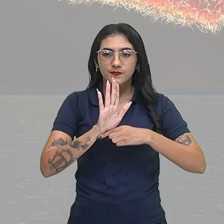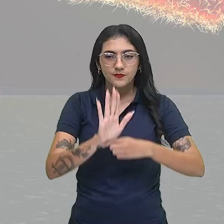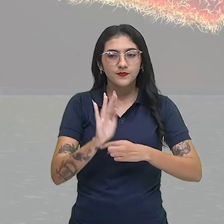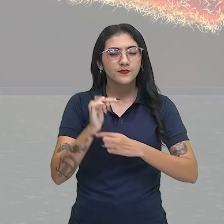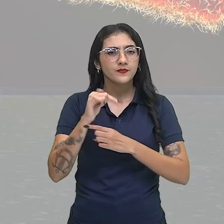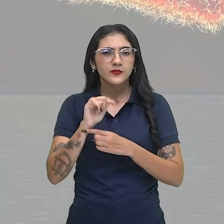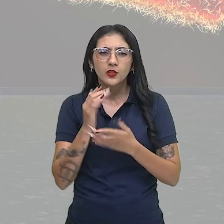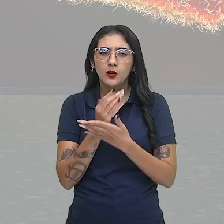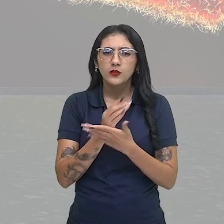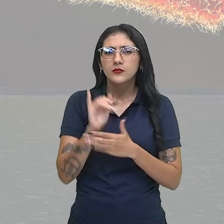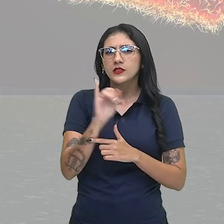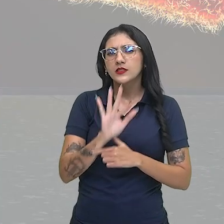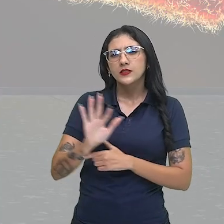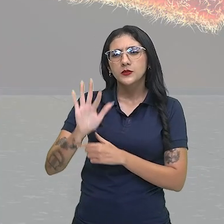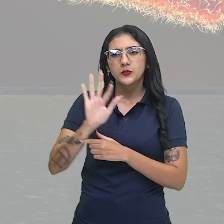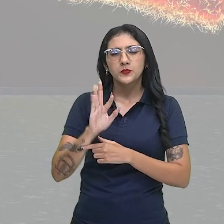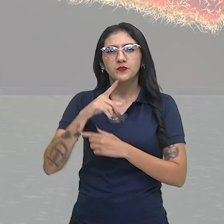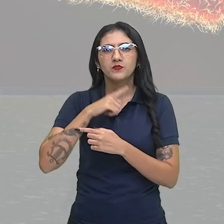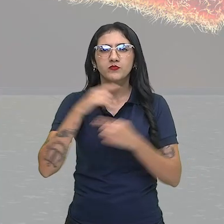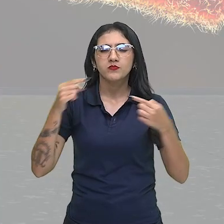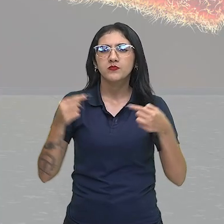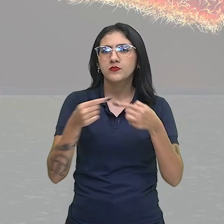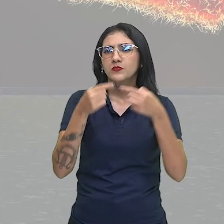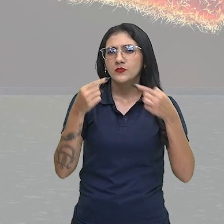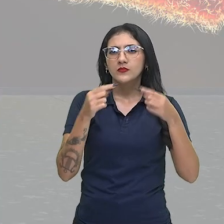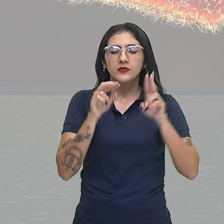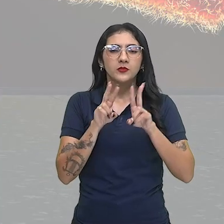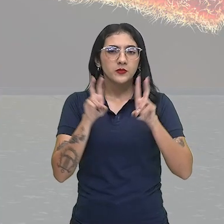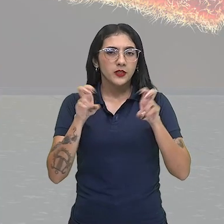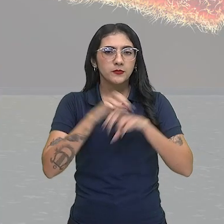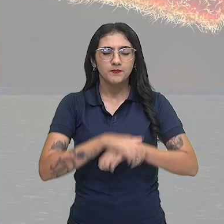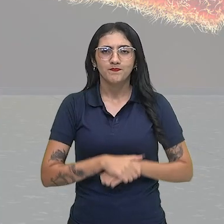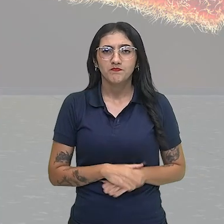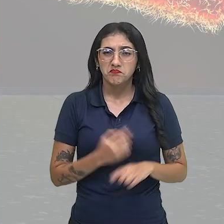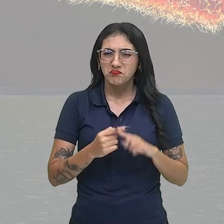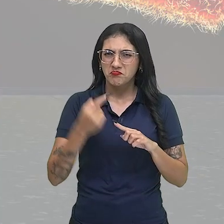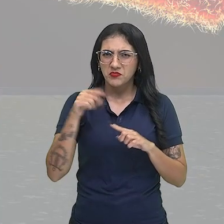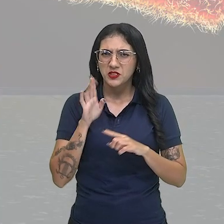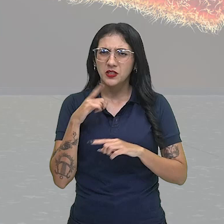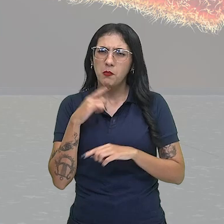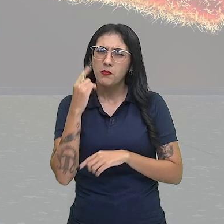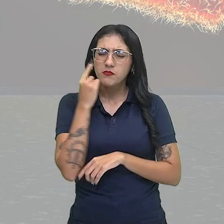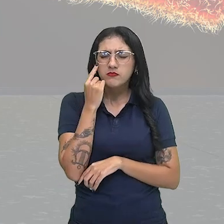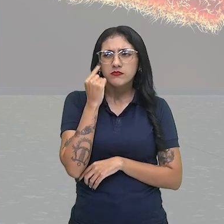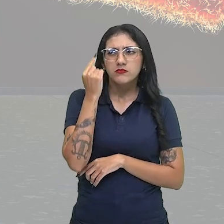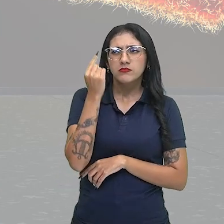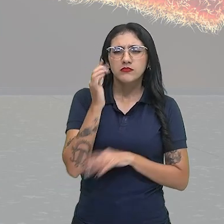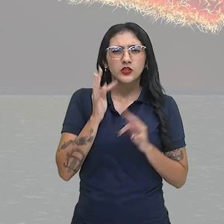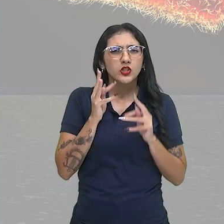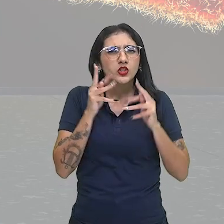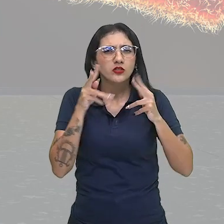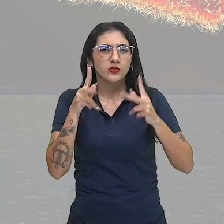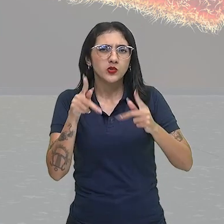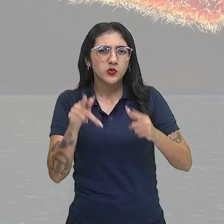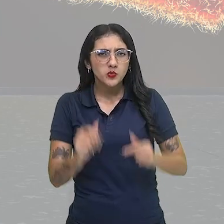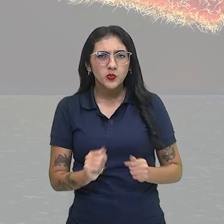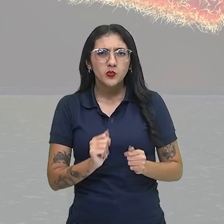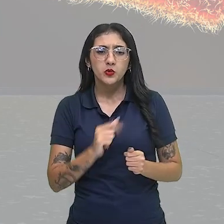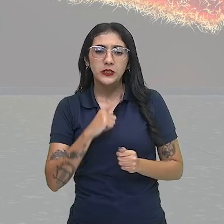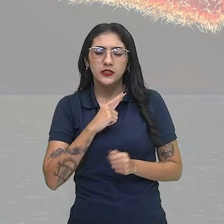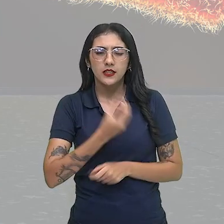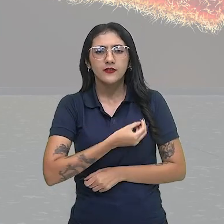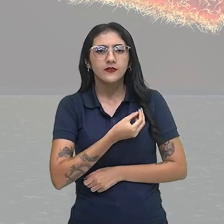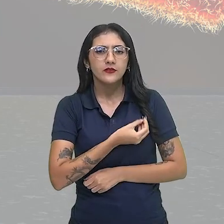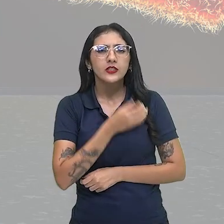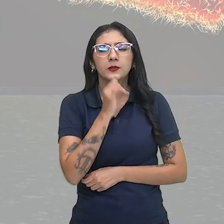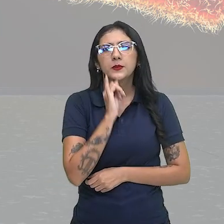que justamente estão relacionadas ao nosso tema, pois vocês já pararam para pensar que tudo que é vivo,